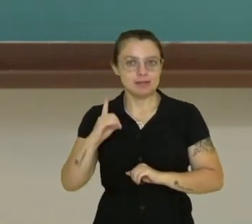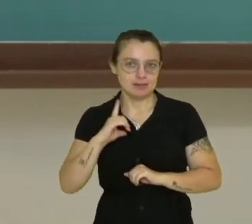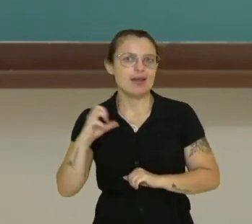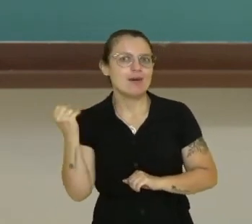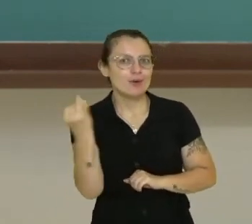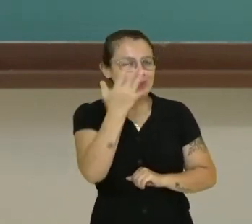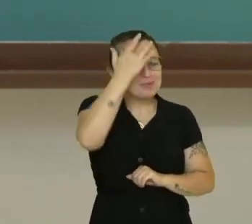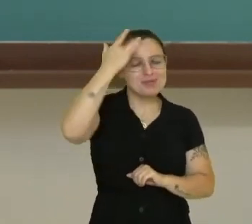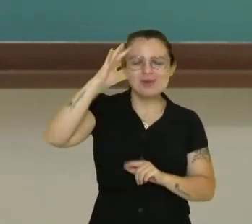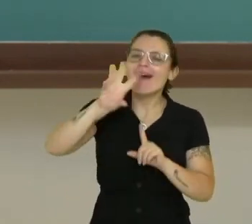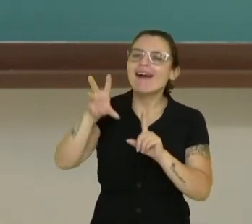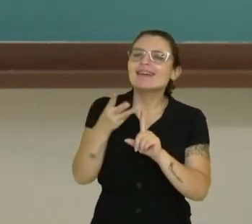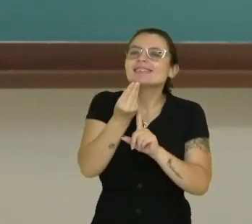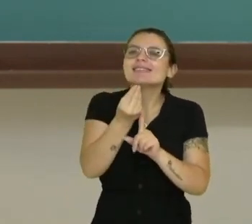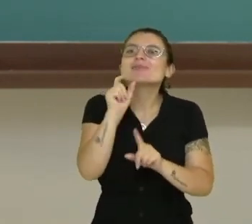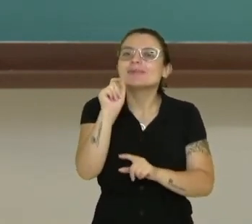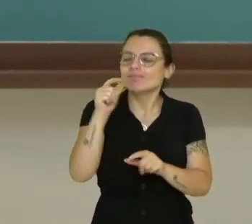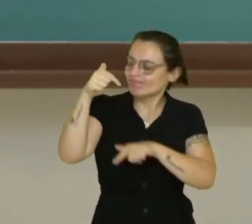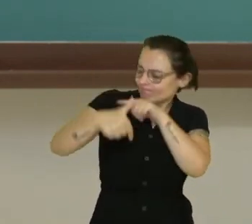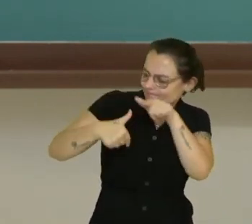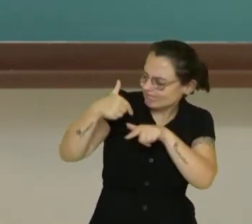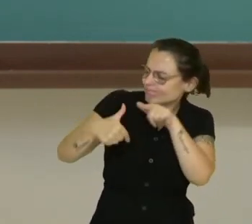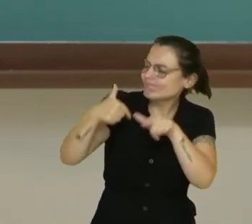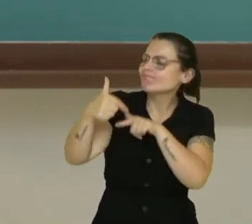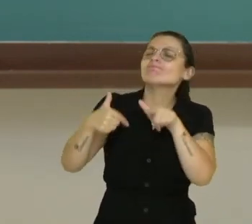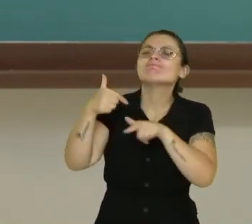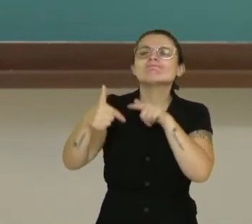artistas que trabalham com